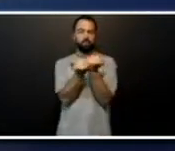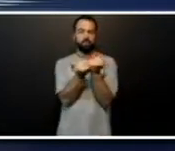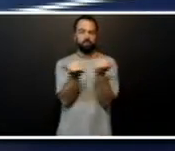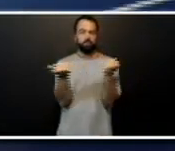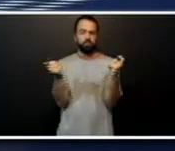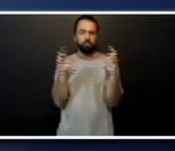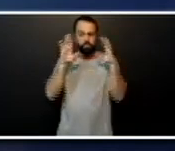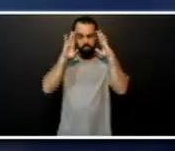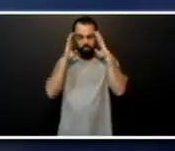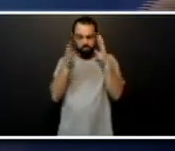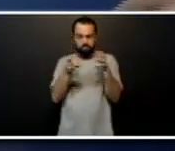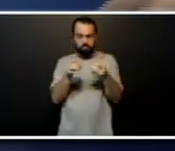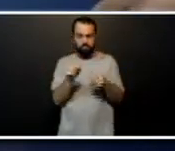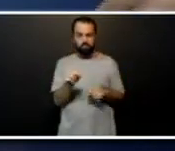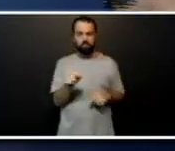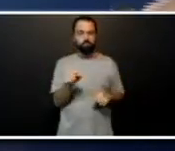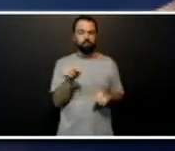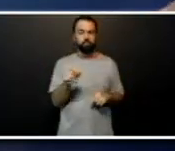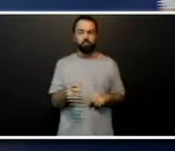Observem que